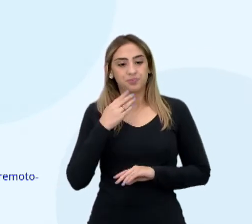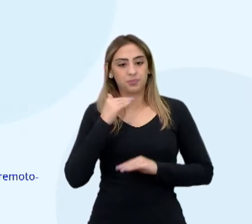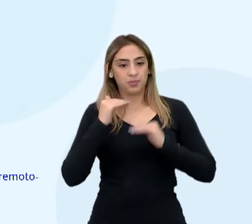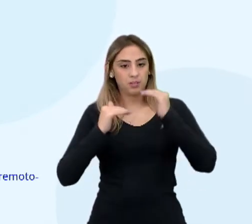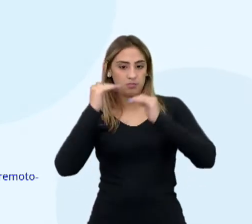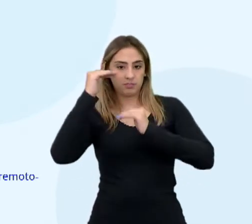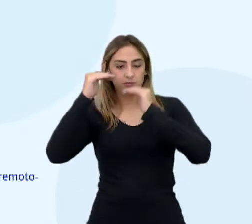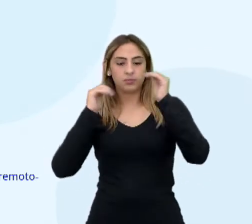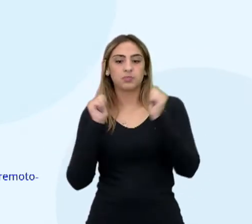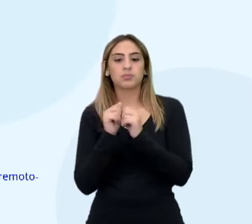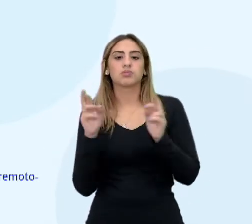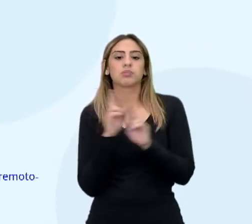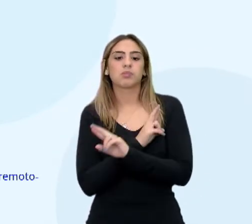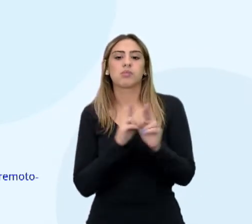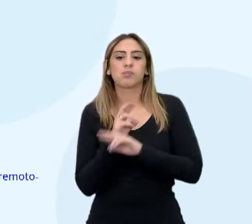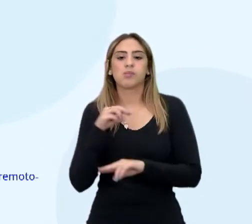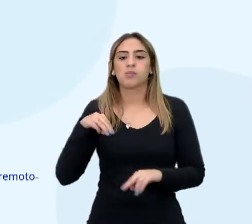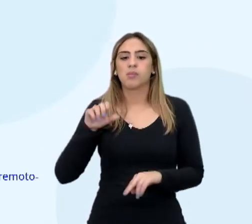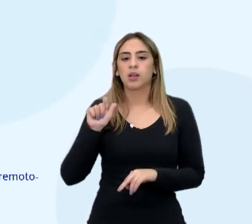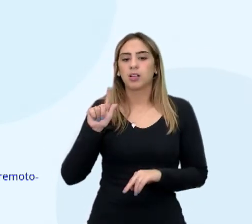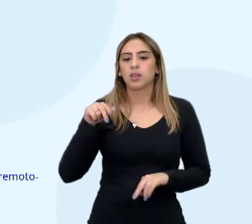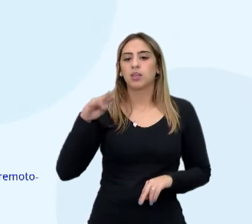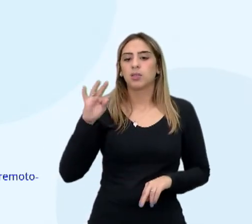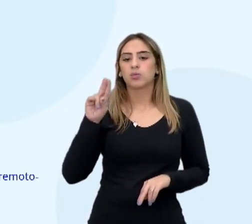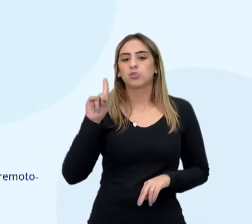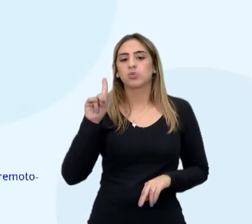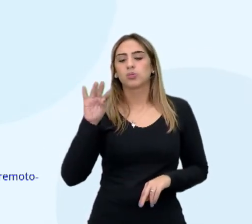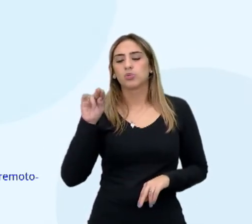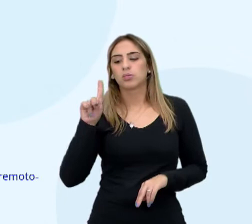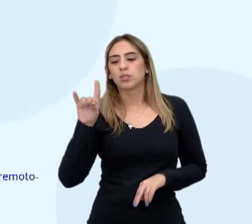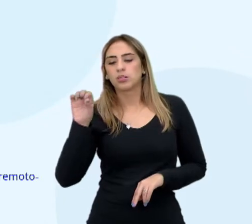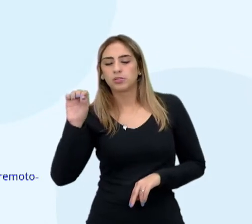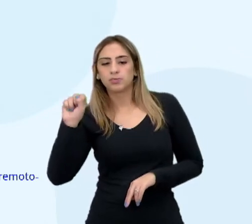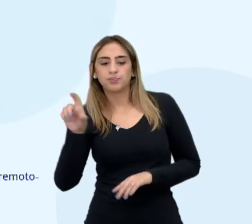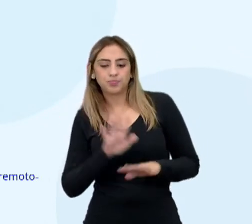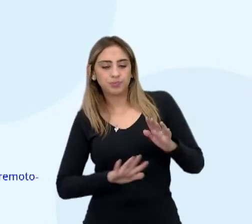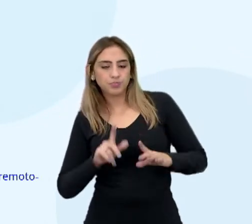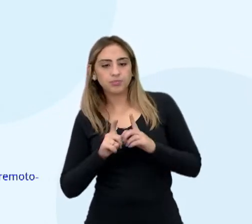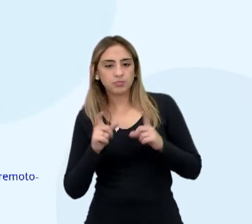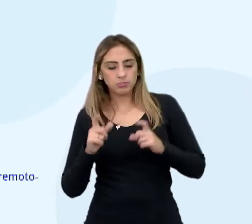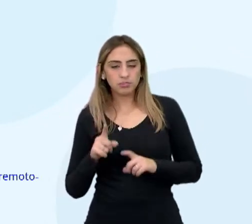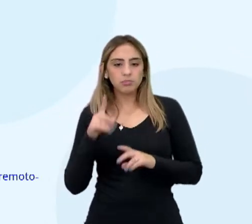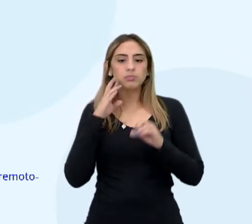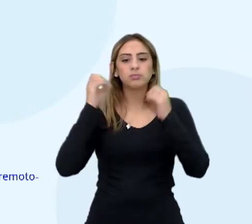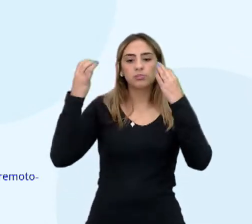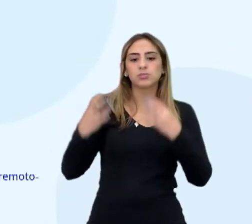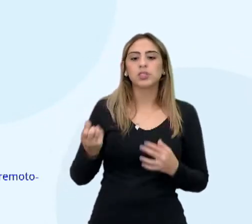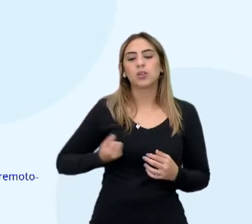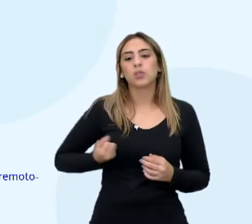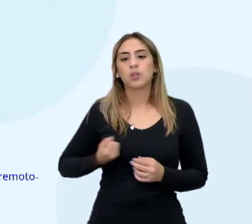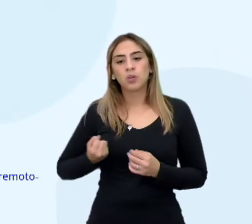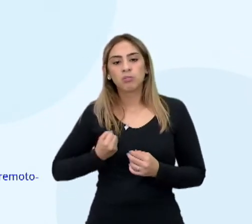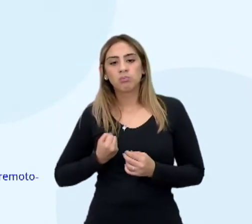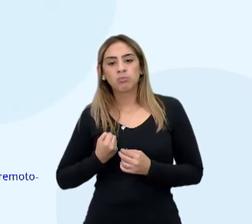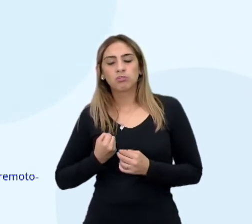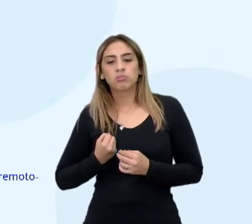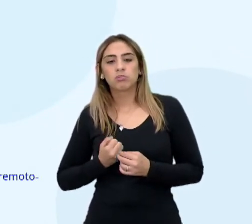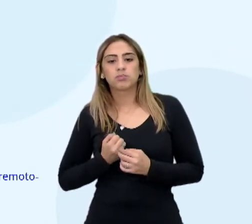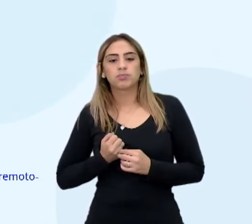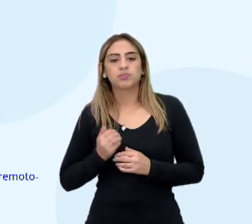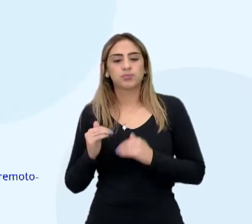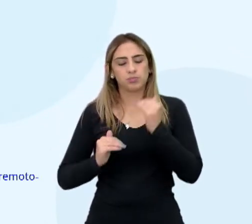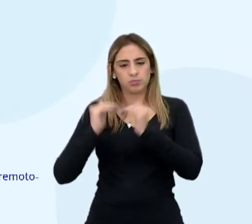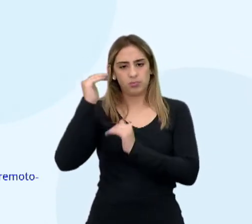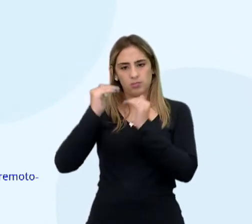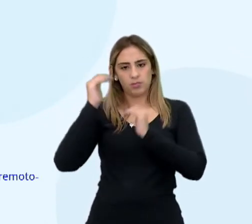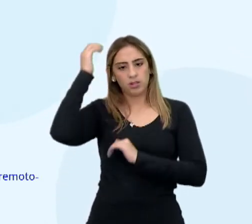ela é em relação à magnitude das ondas sísmicas. Então, os pesquisadores explicam que a numeração por meio da escala